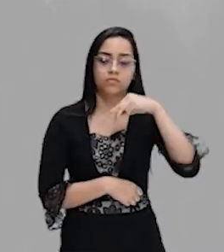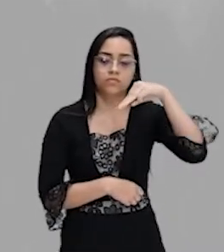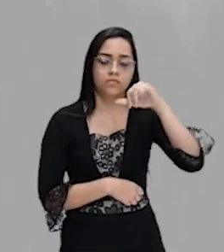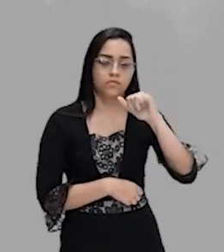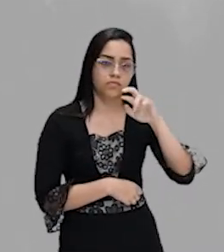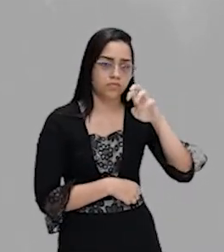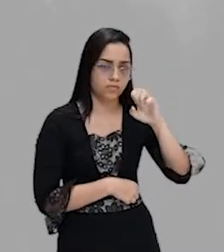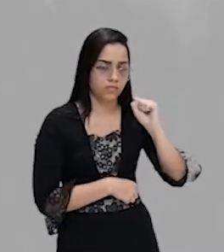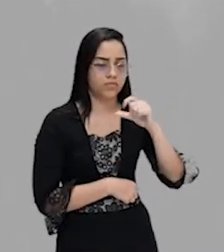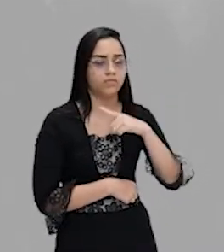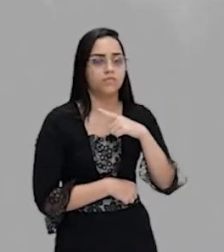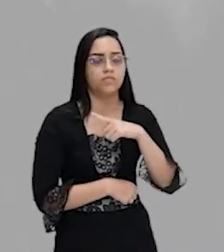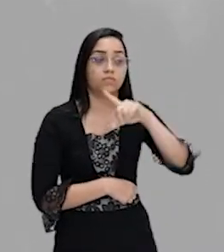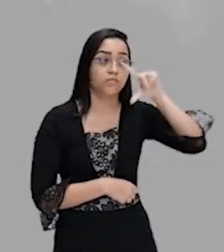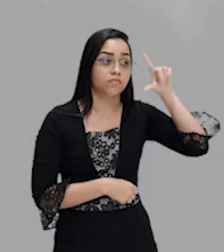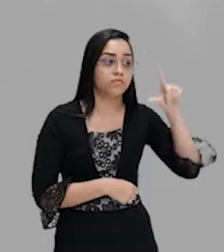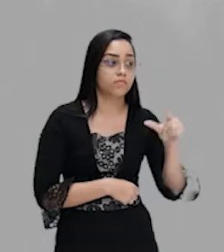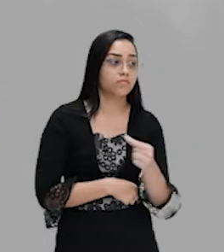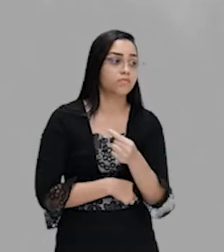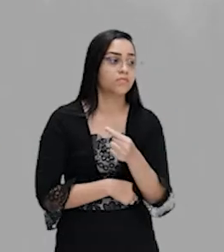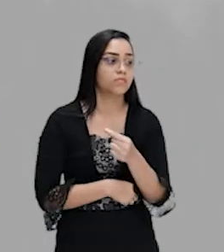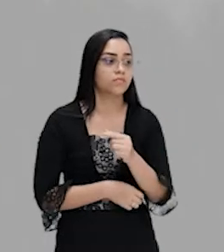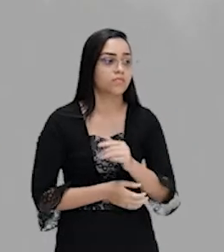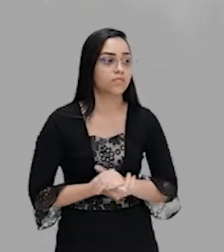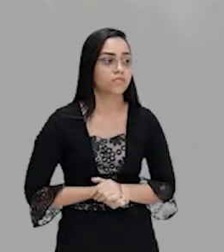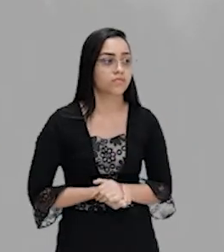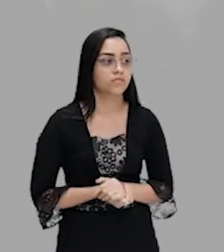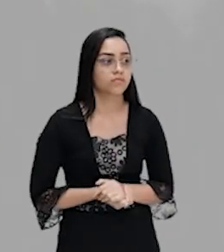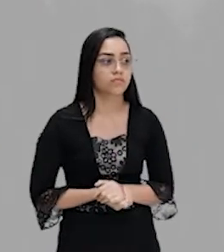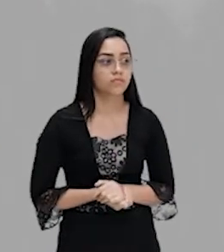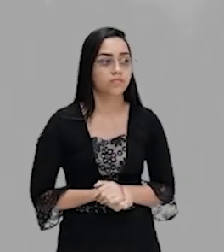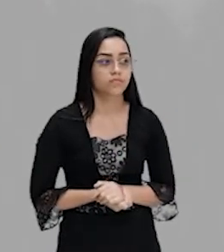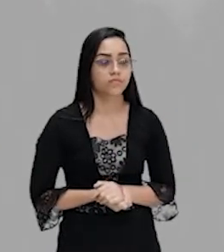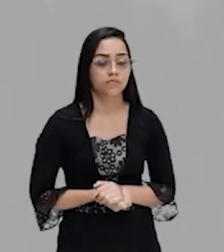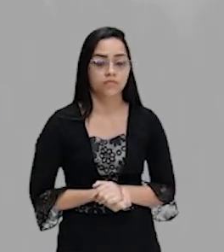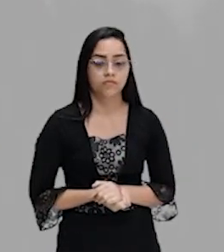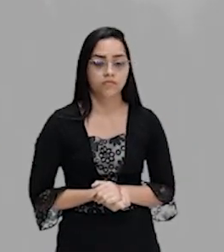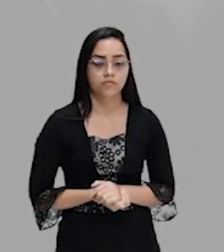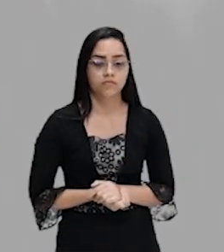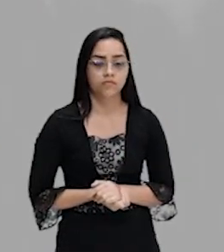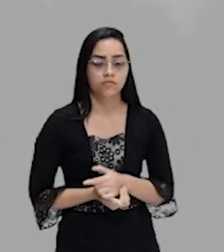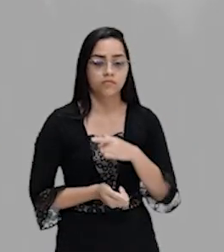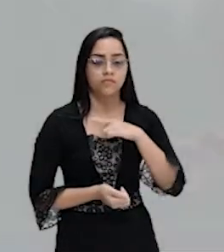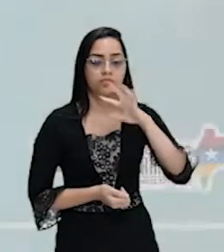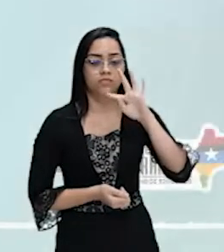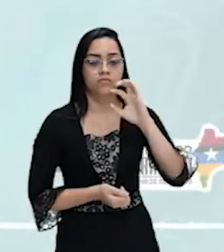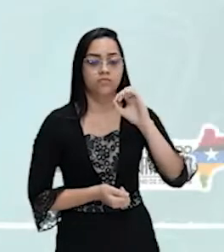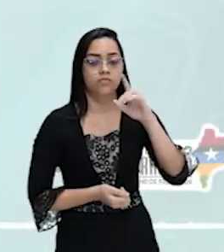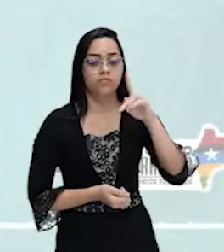mares lá da Lua, né? Bom, Quanto à topografia, né? Topografia da